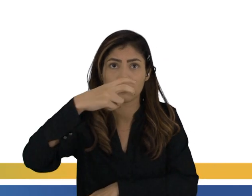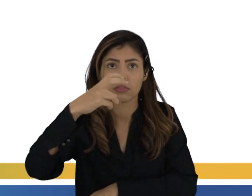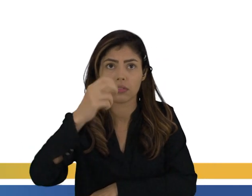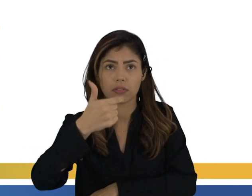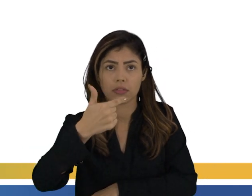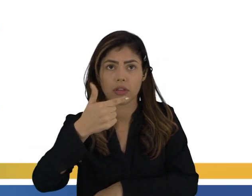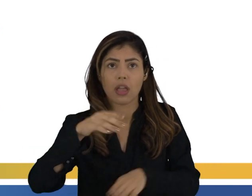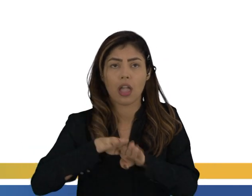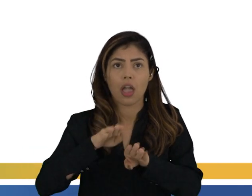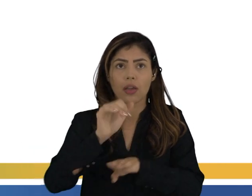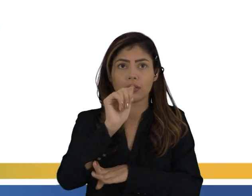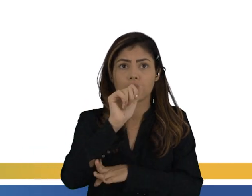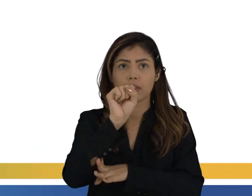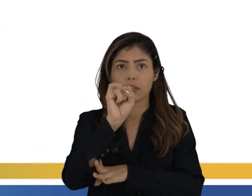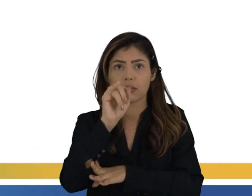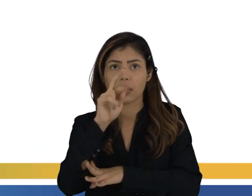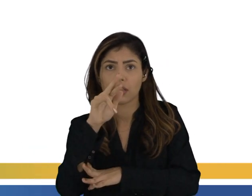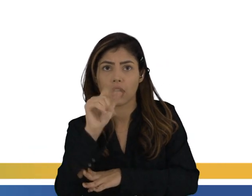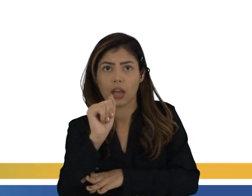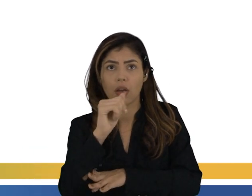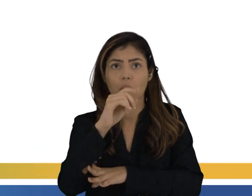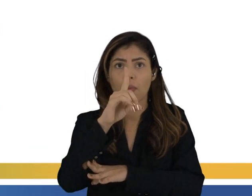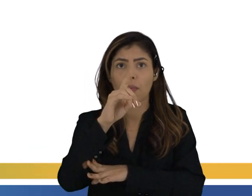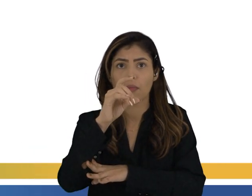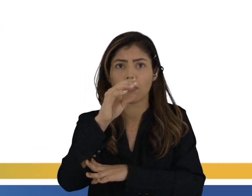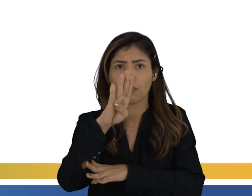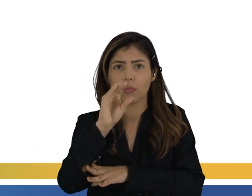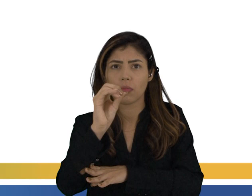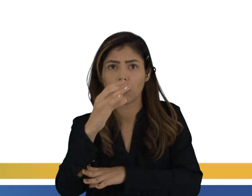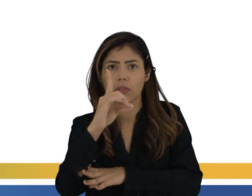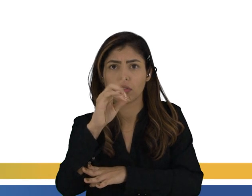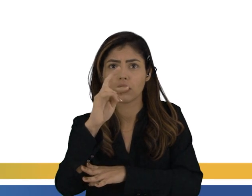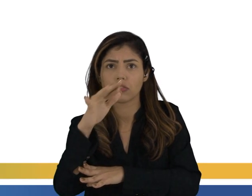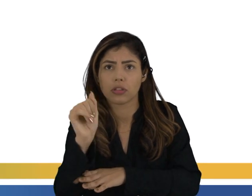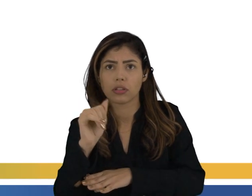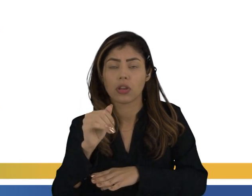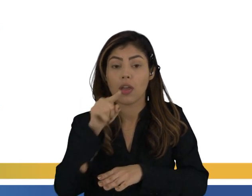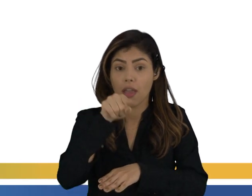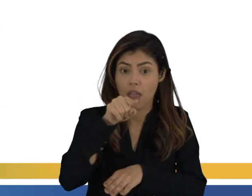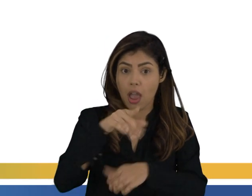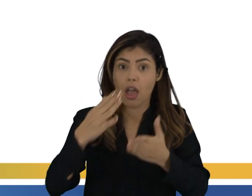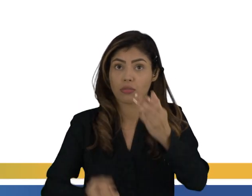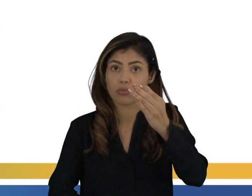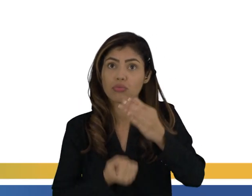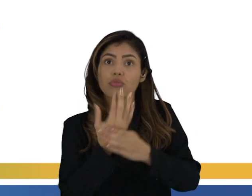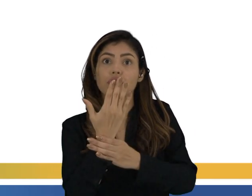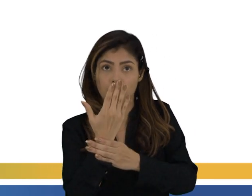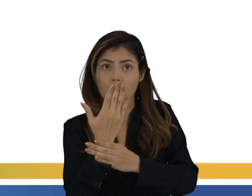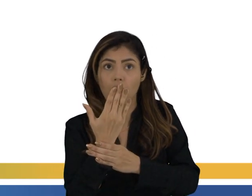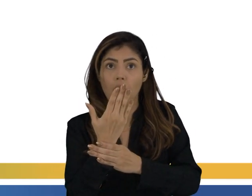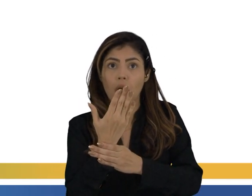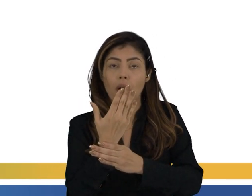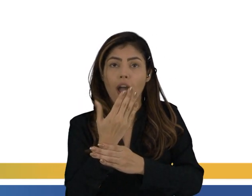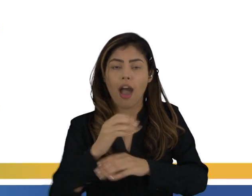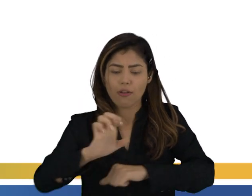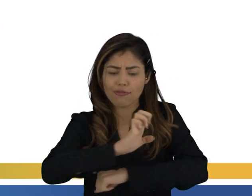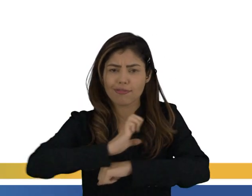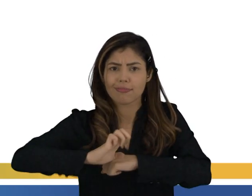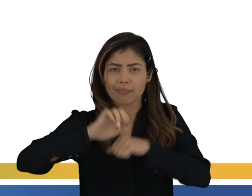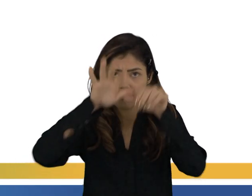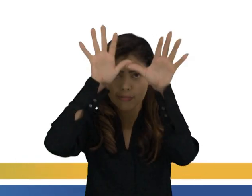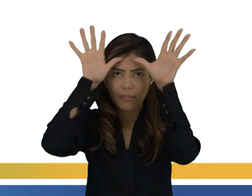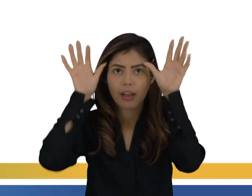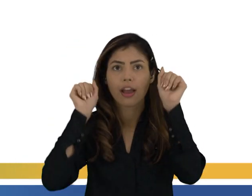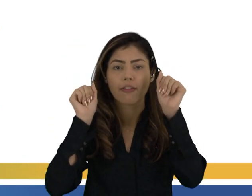1952 no Seringal Bom Destino. Gente, esse seringal foi o que deu origem ao estado do Acre. Foi ali